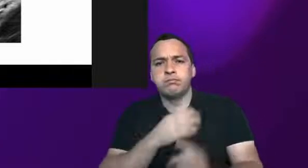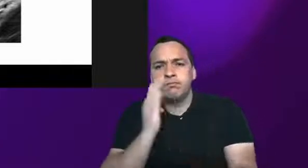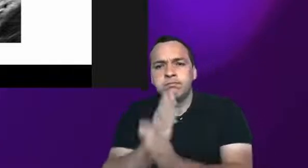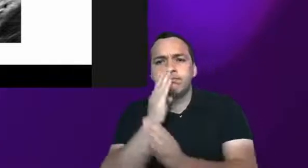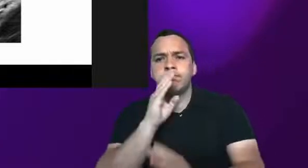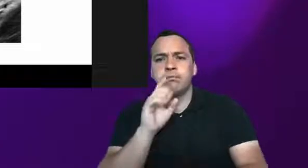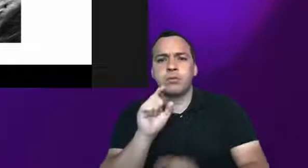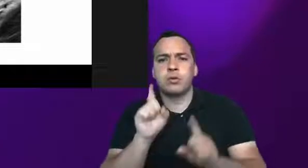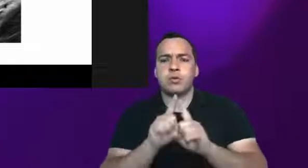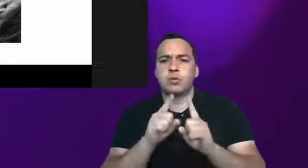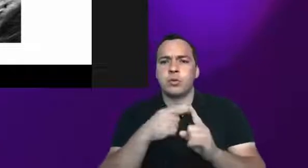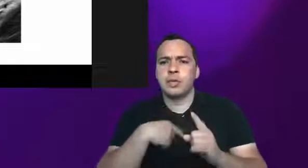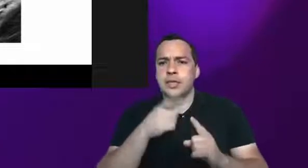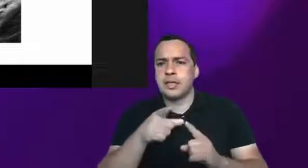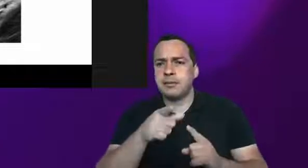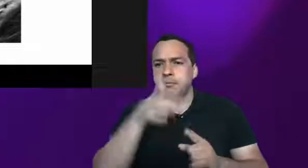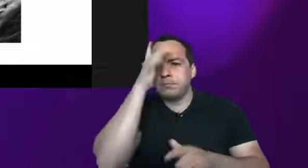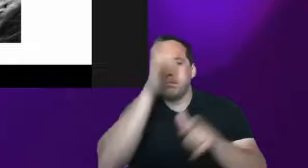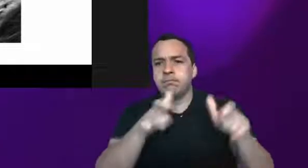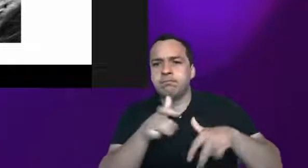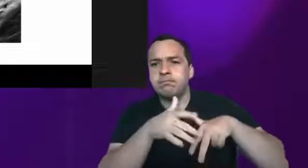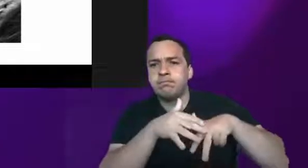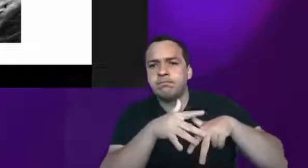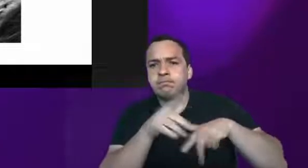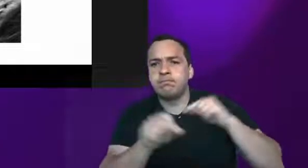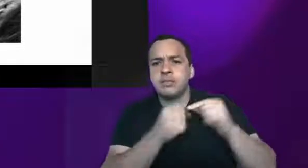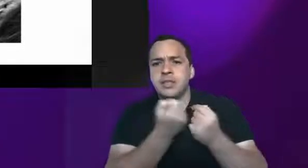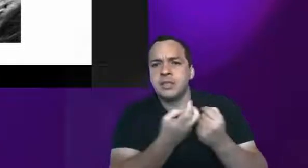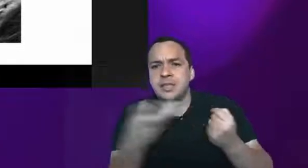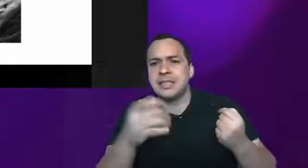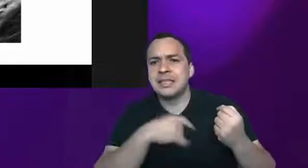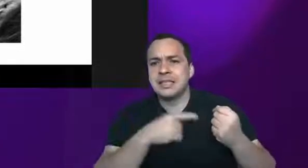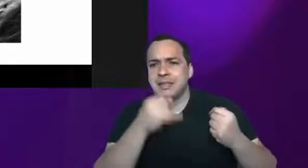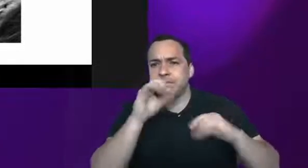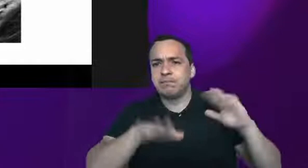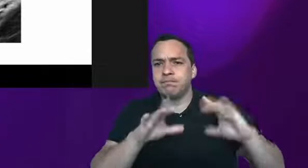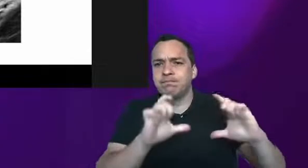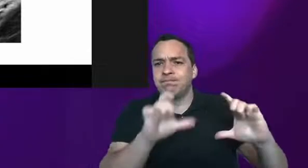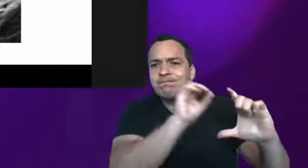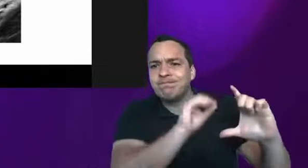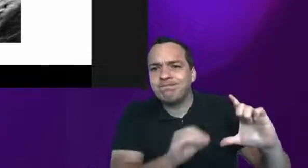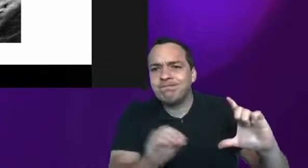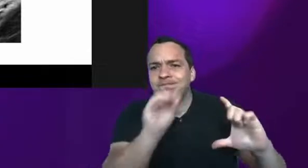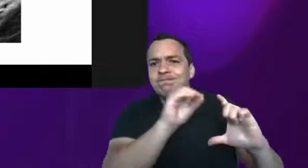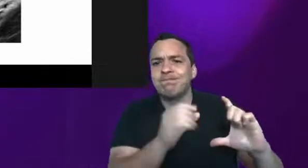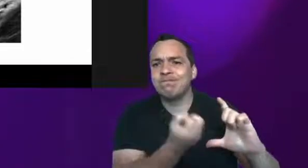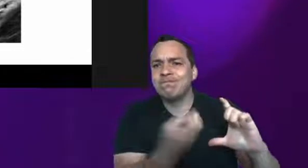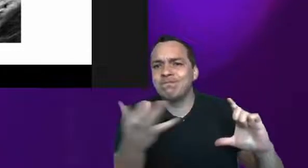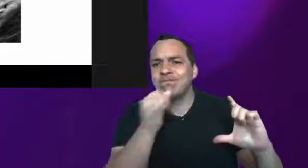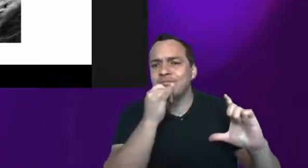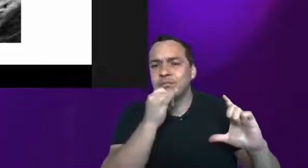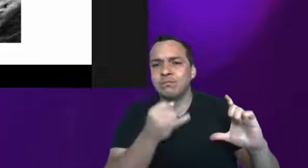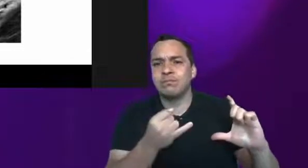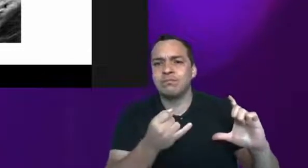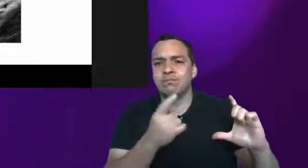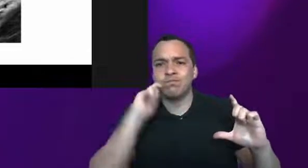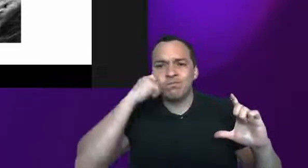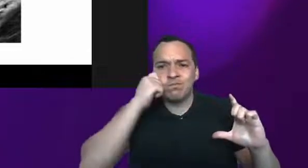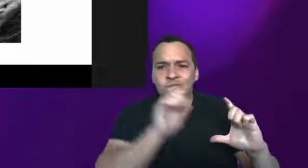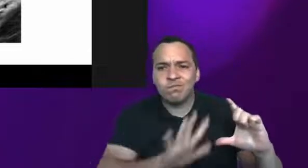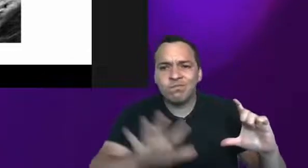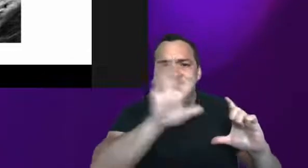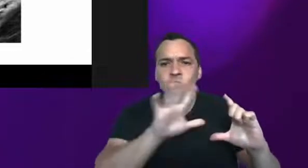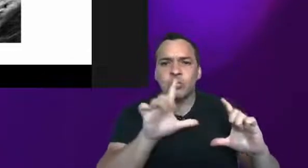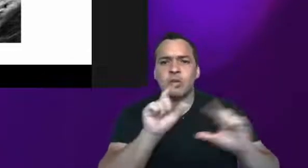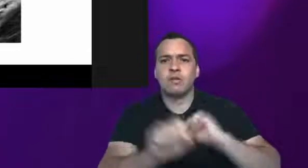doentes, que são doentes com múltiplas metástases hepáticas, e aqui, de facto, até agora a única opção que havia era